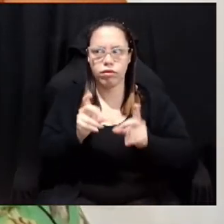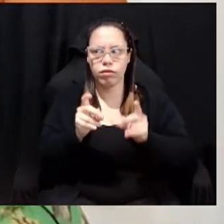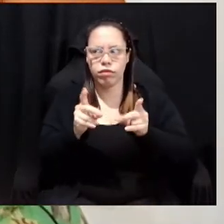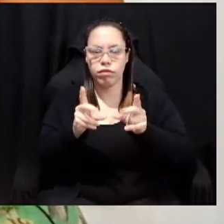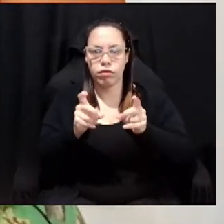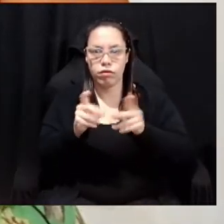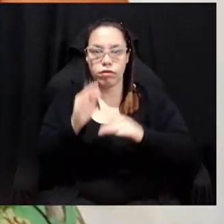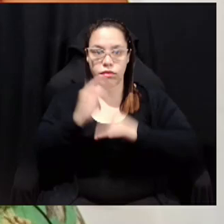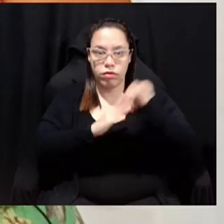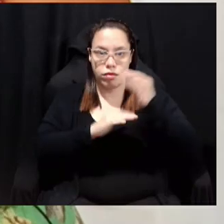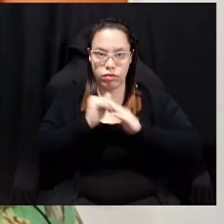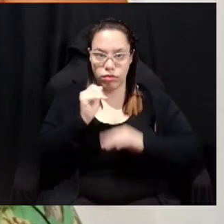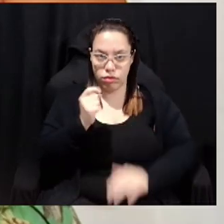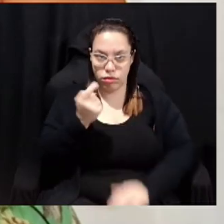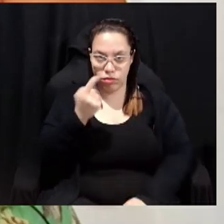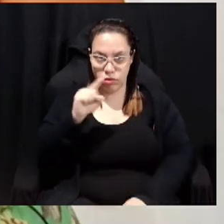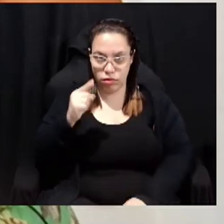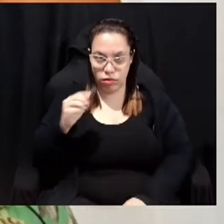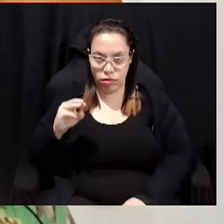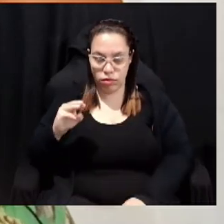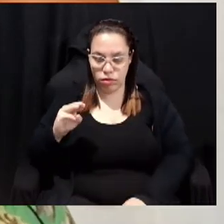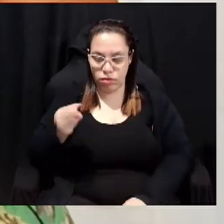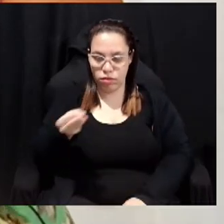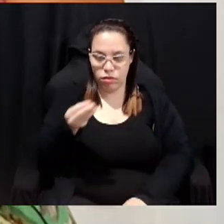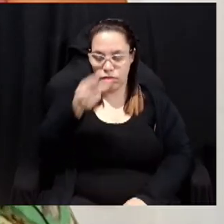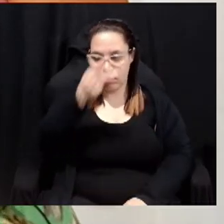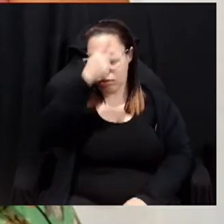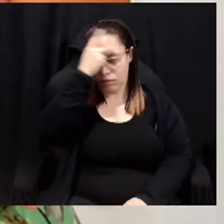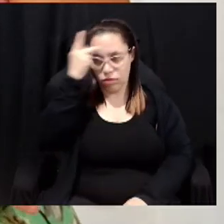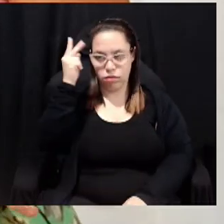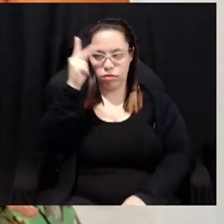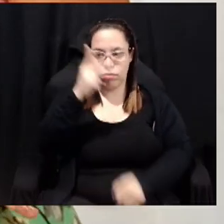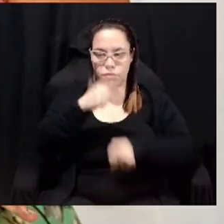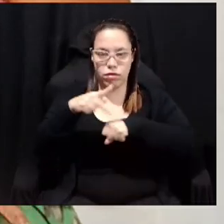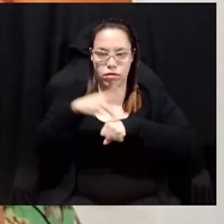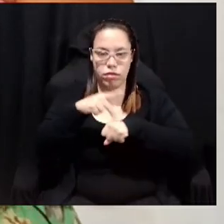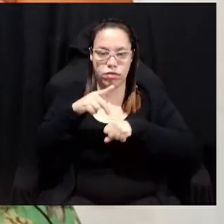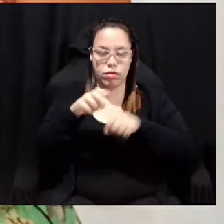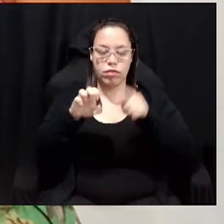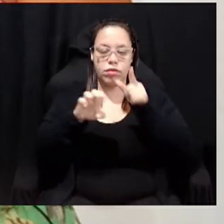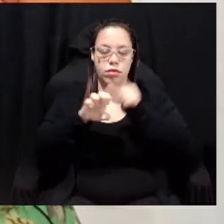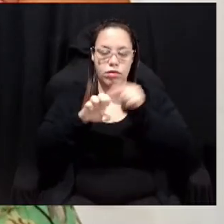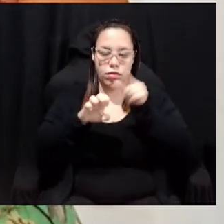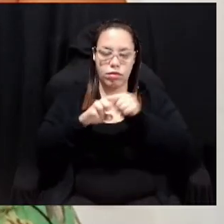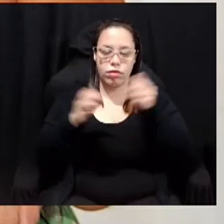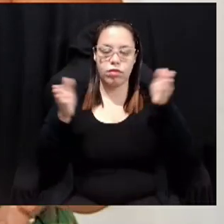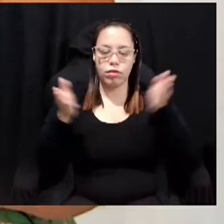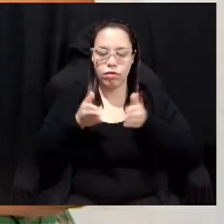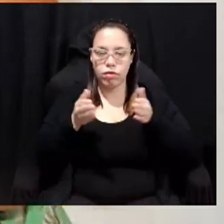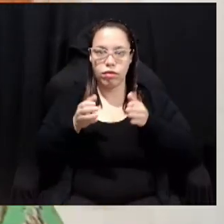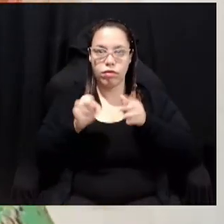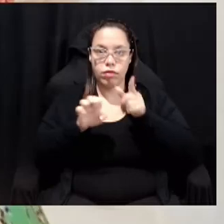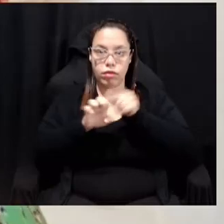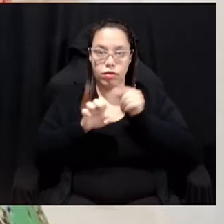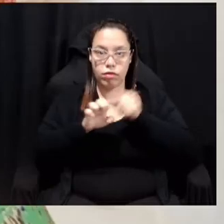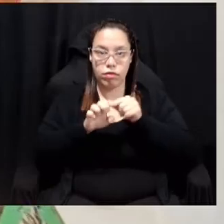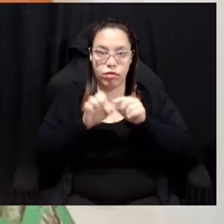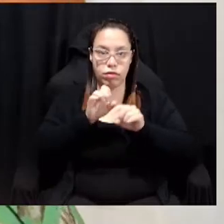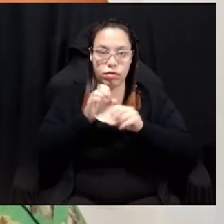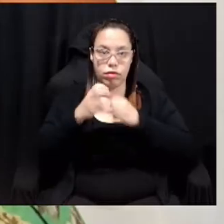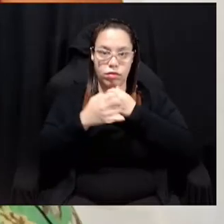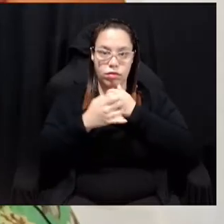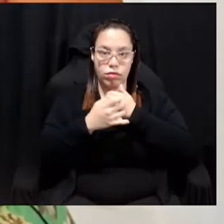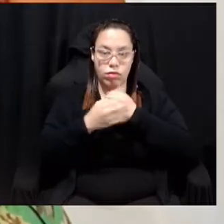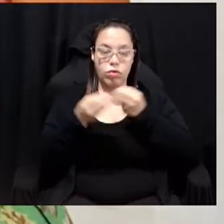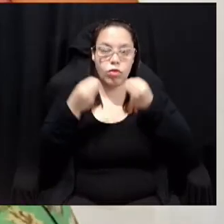de 1 milhão de pessoas no país. E o Ser Empreendedor de hoje vai falar de negócios digitais, como este,